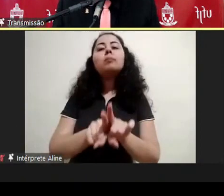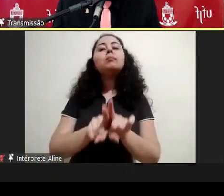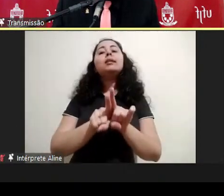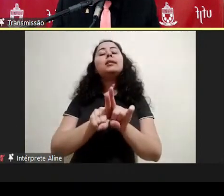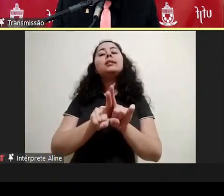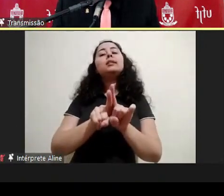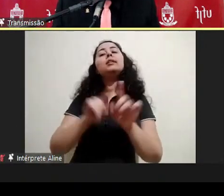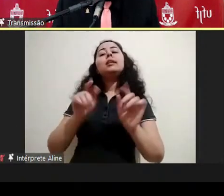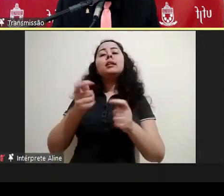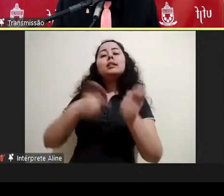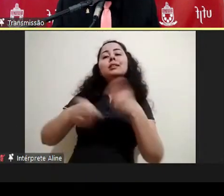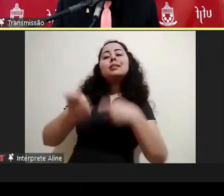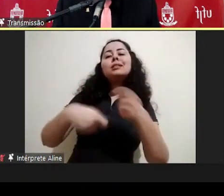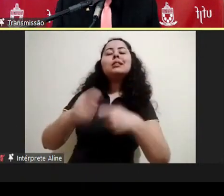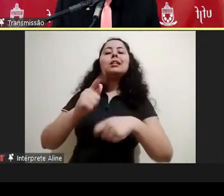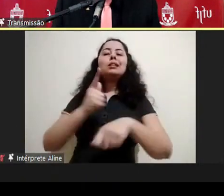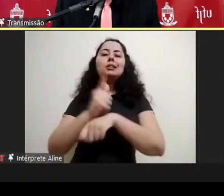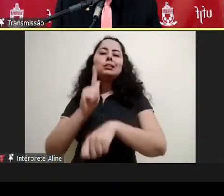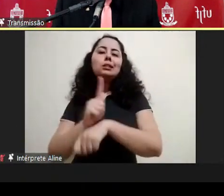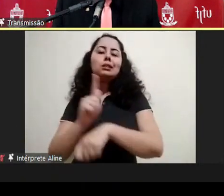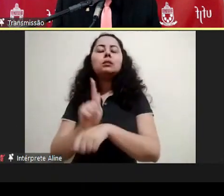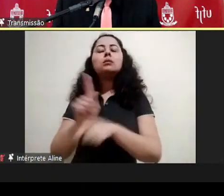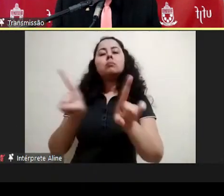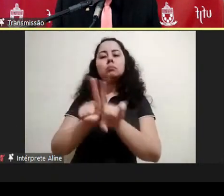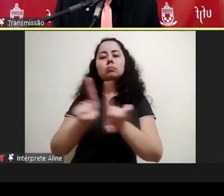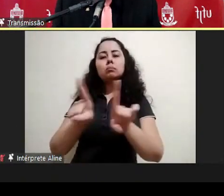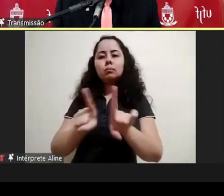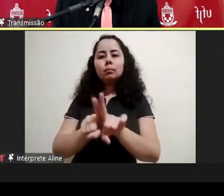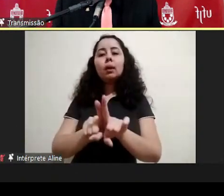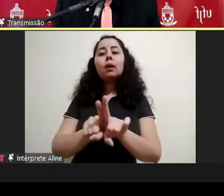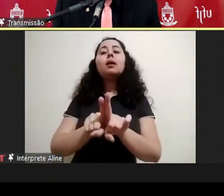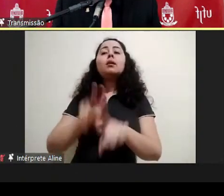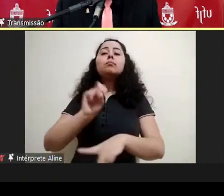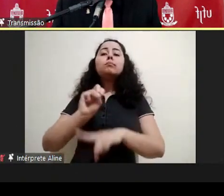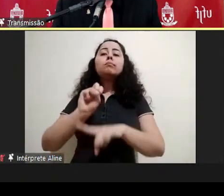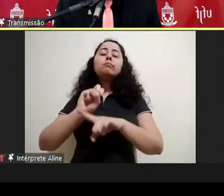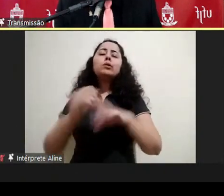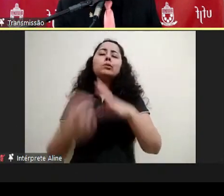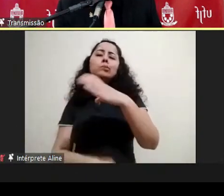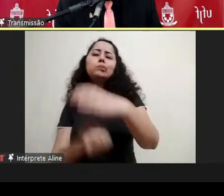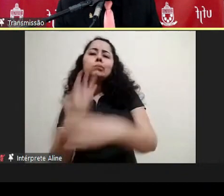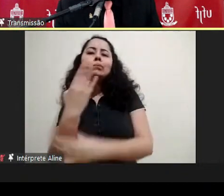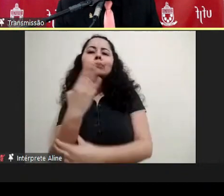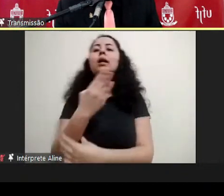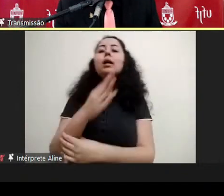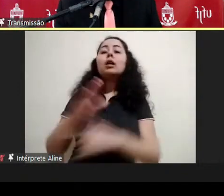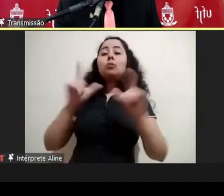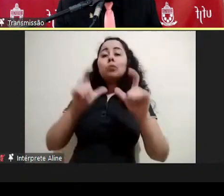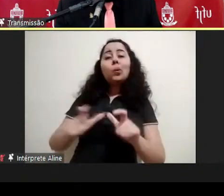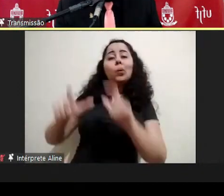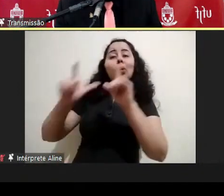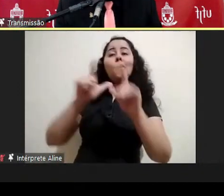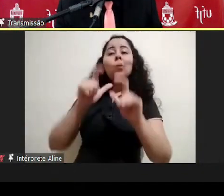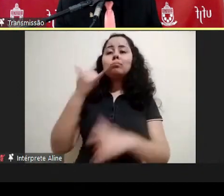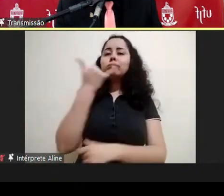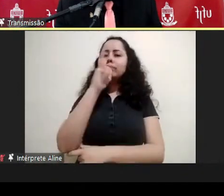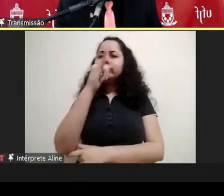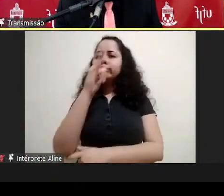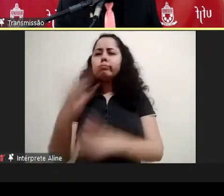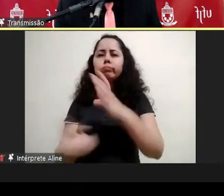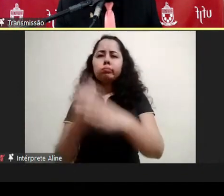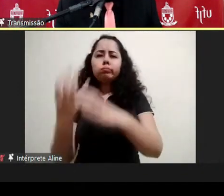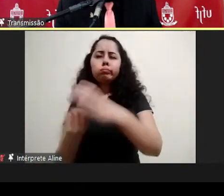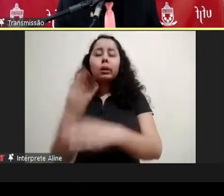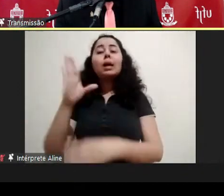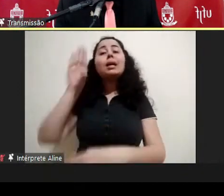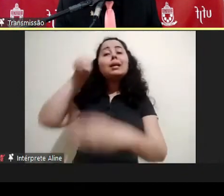manutenção preventiva e corretiva e a implementação de usinas de geração de energia elétrica fotovoltaica no campus de